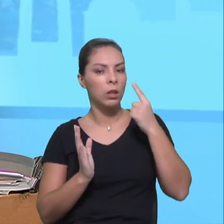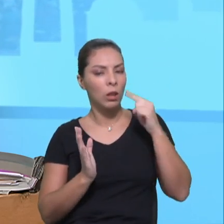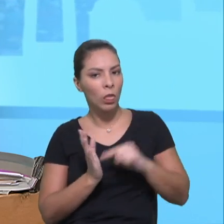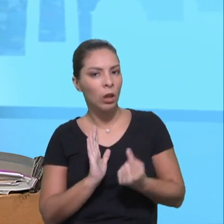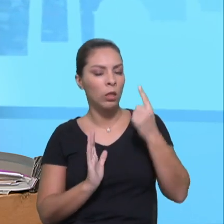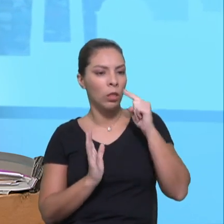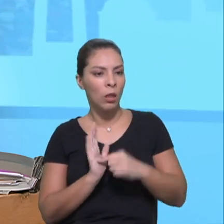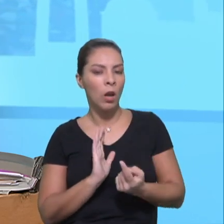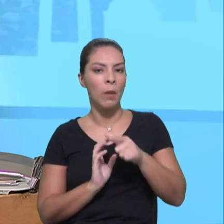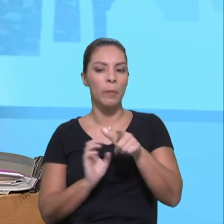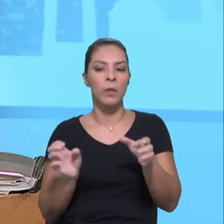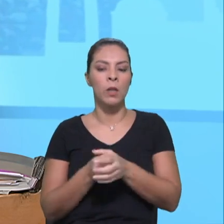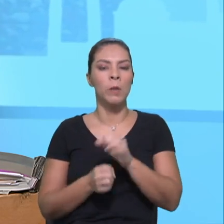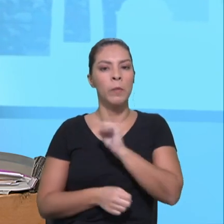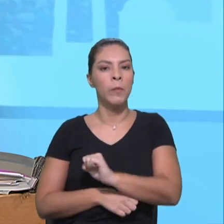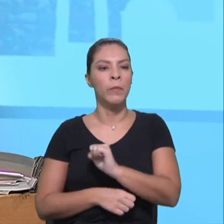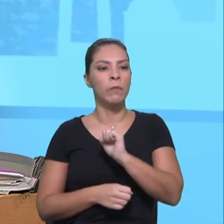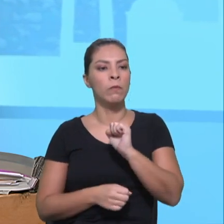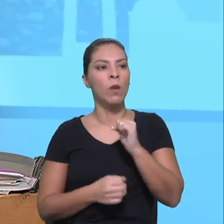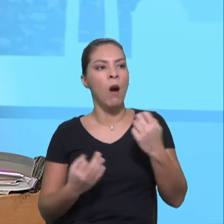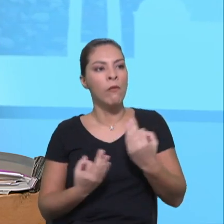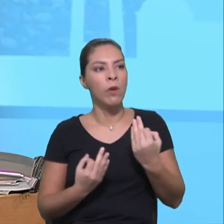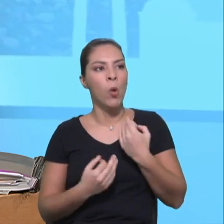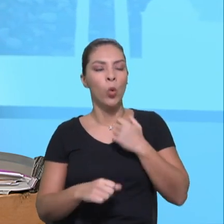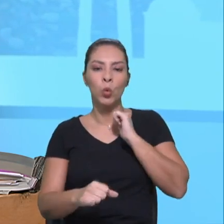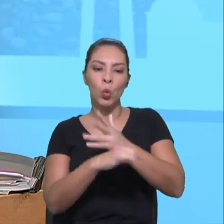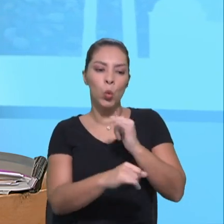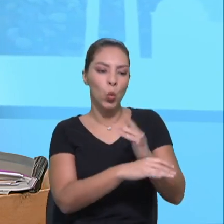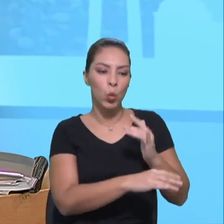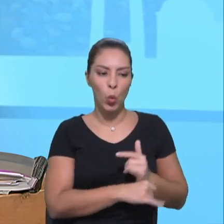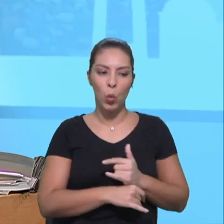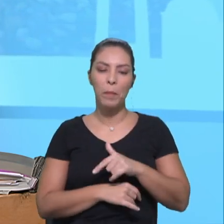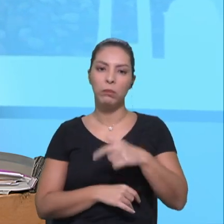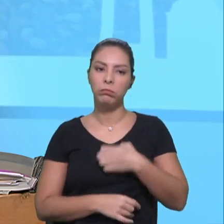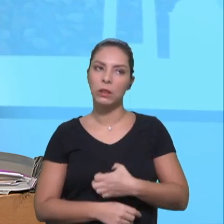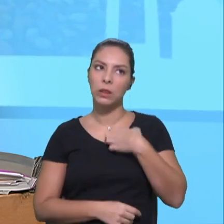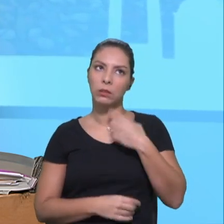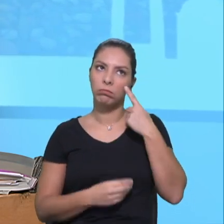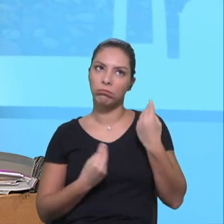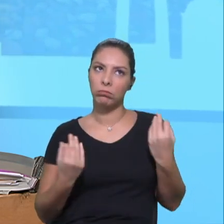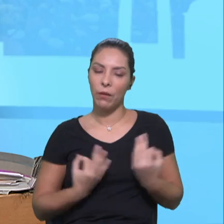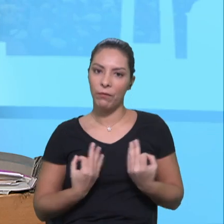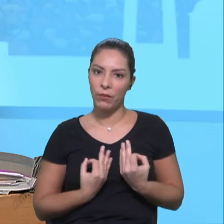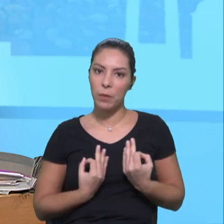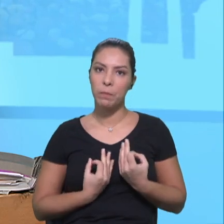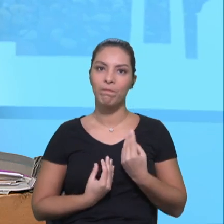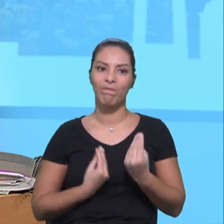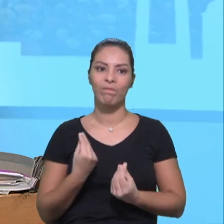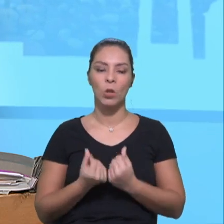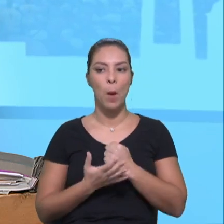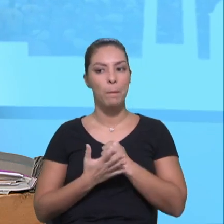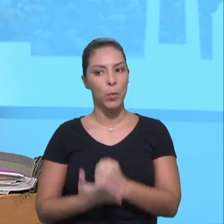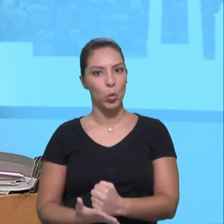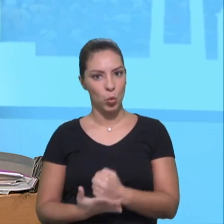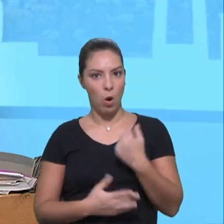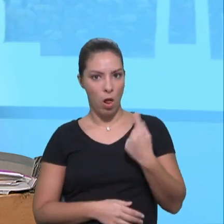criar equipas multidisciplinares, precisamente para não só para apoiarem